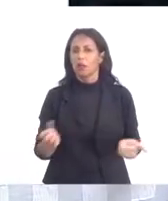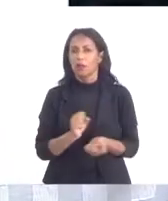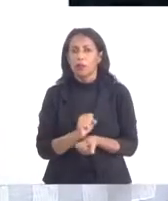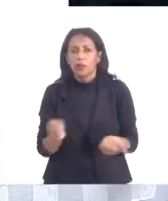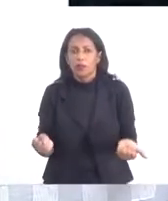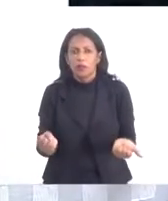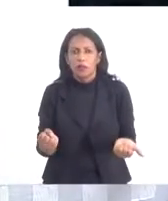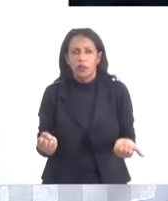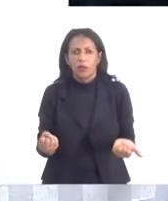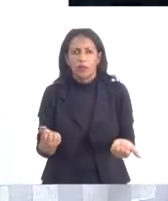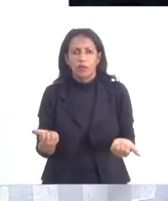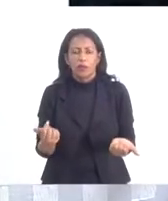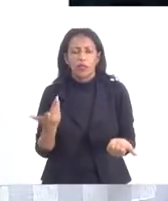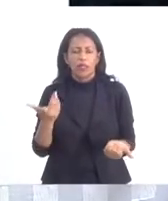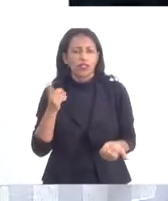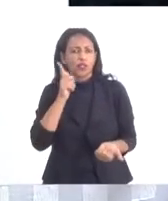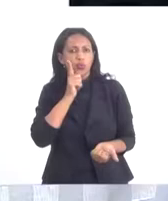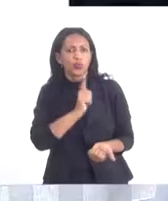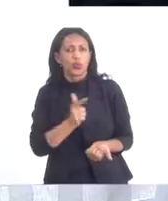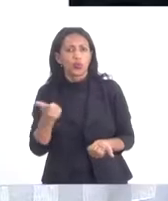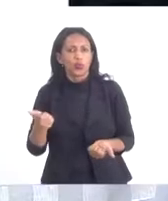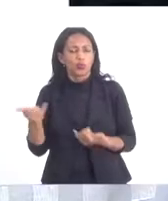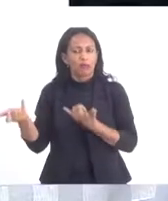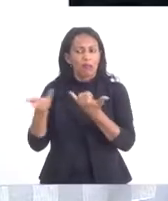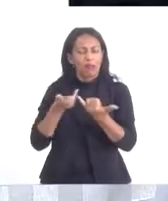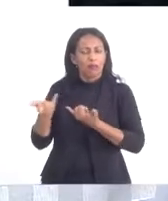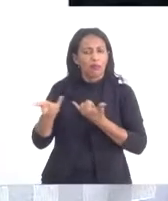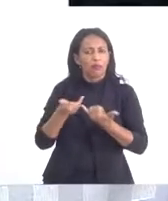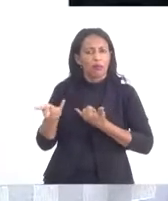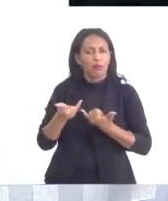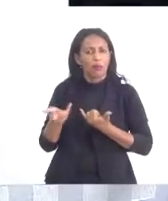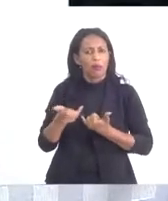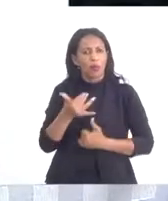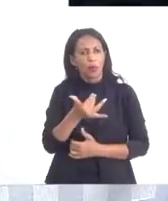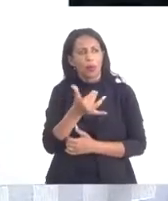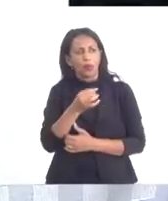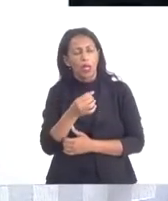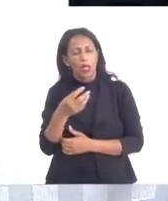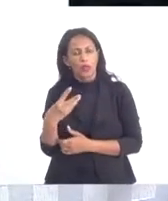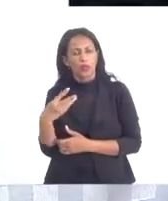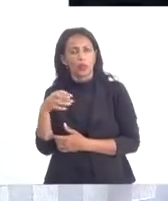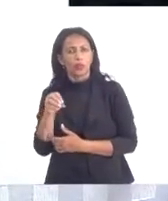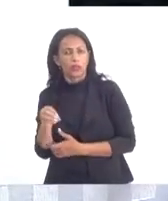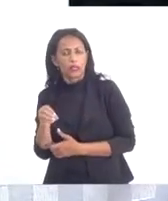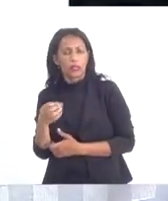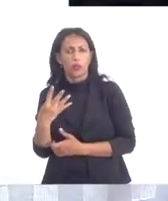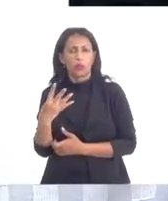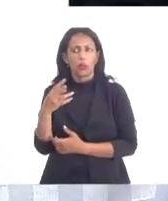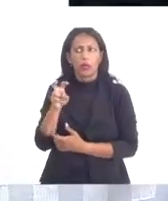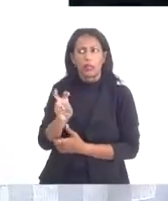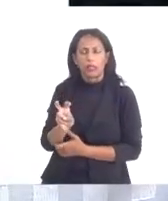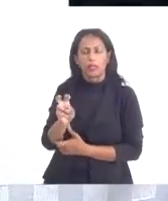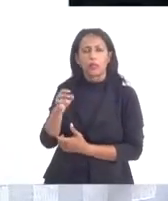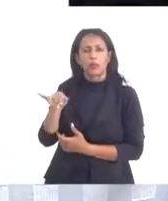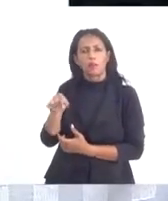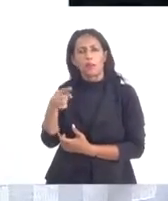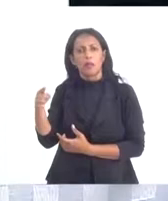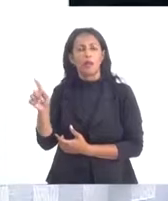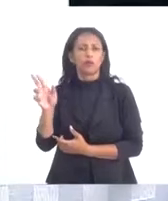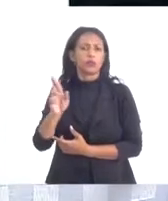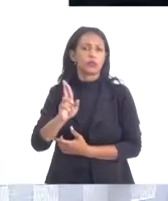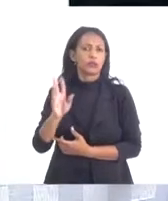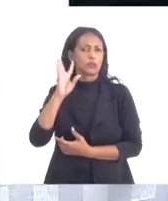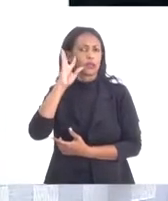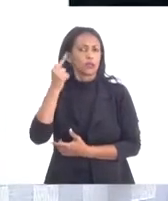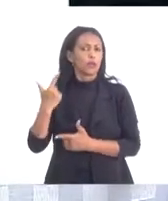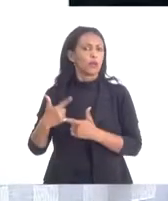gente não tenha essa informação de que com 10 ou com 30 ou com 45 milhões de reais se